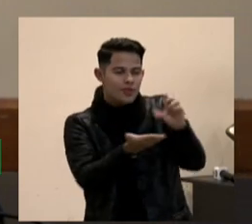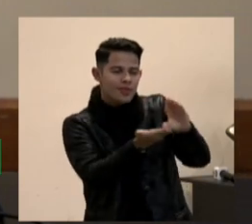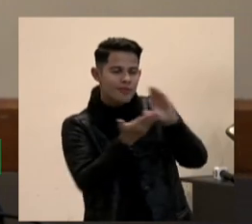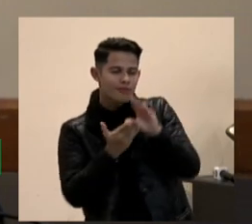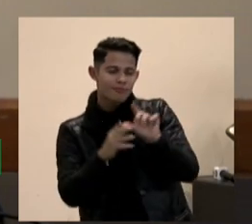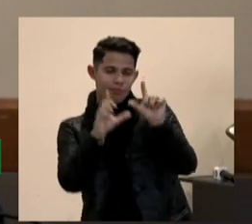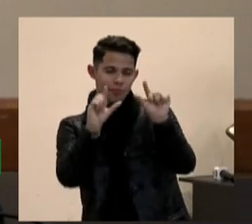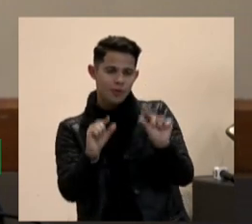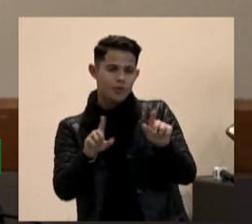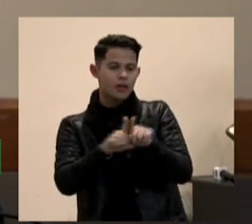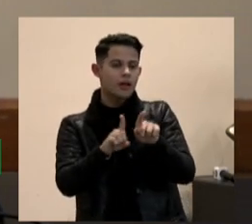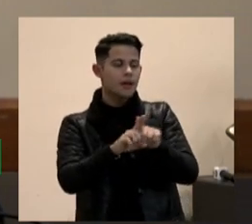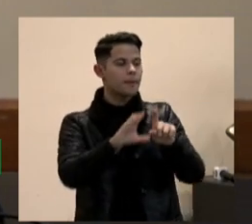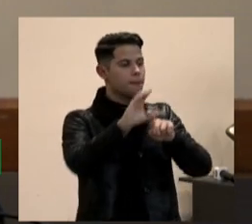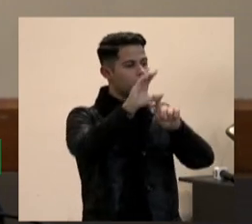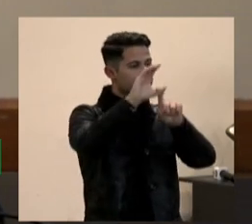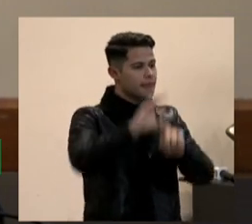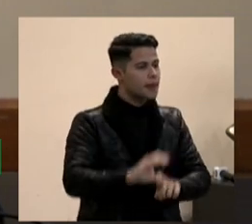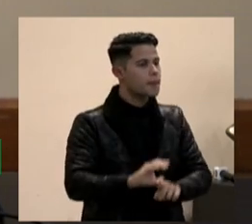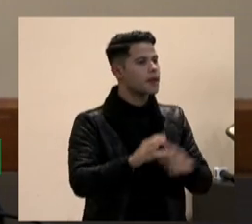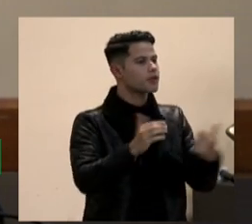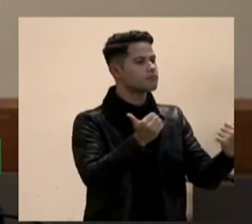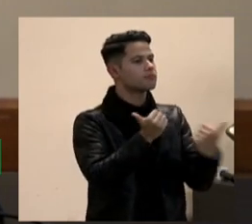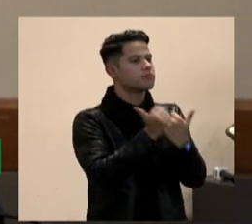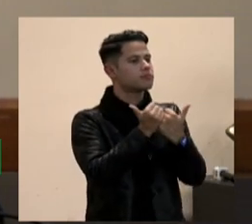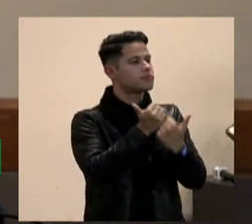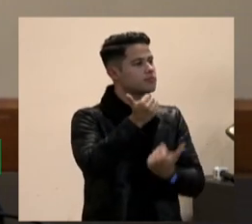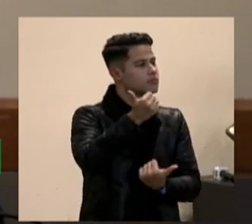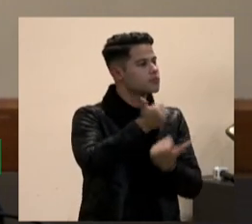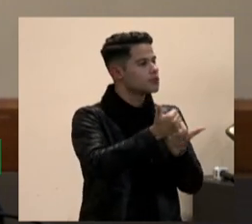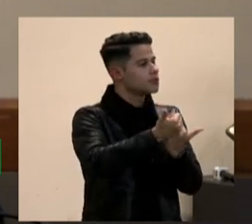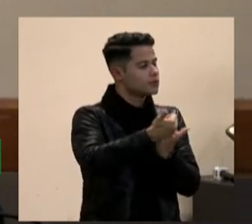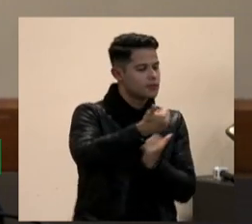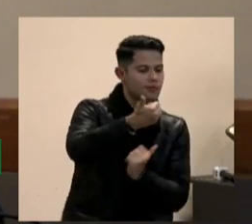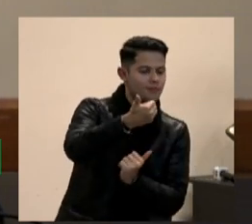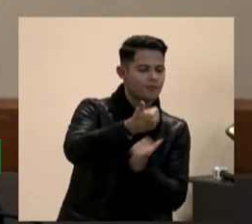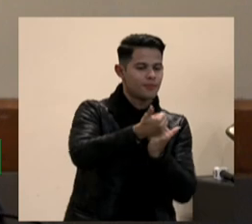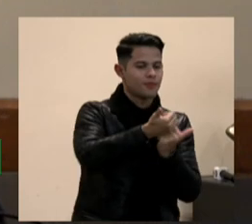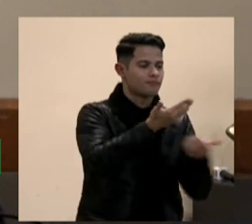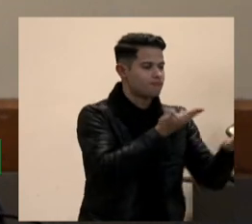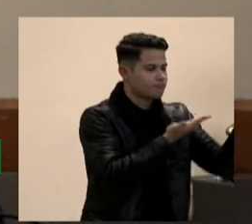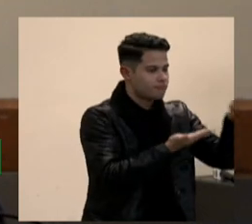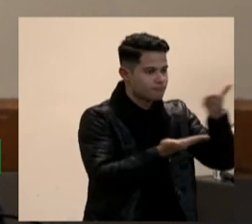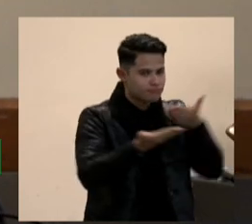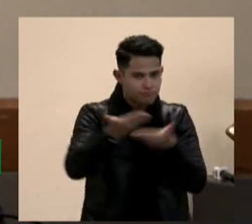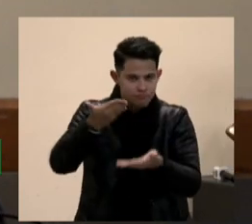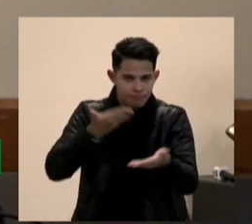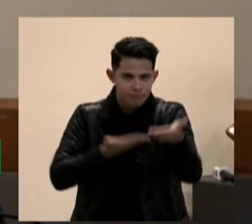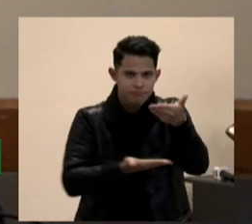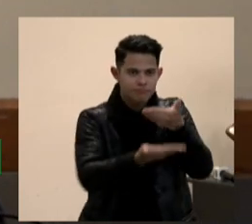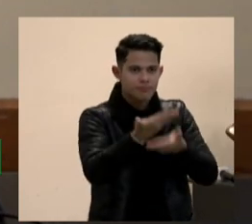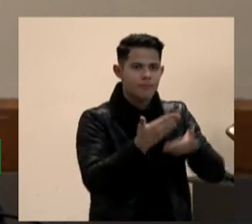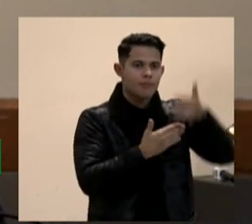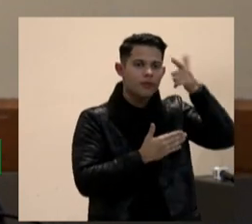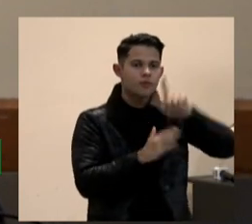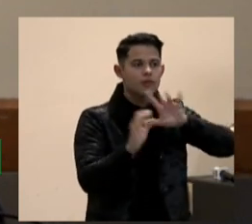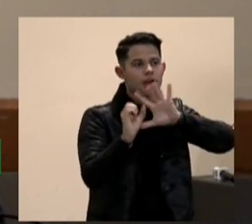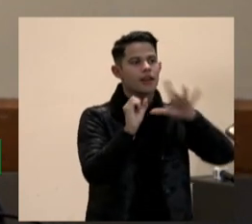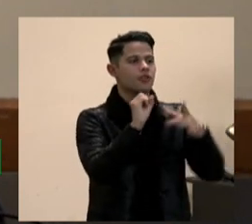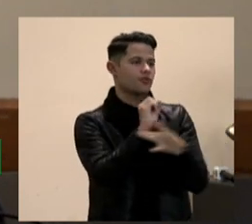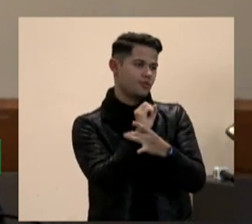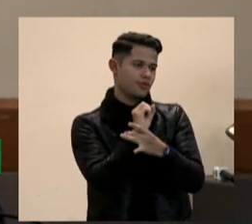dependem do regime de cooperação, de outras fontes de recurso, para poder garantir essa oferta,